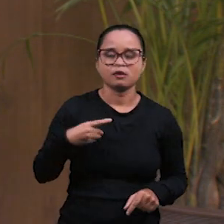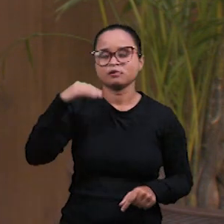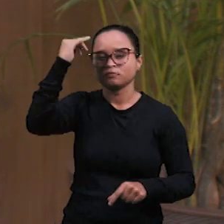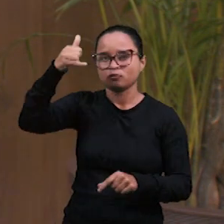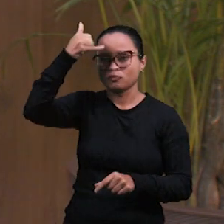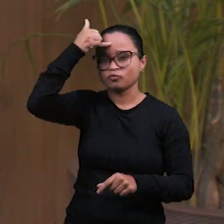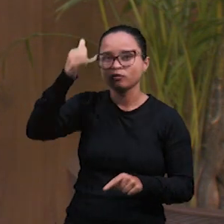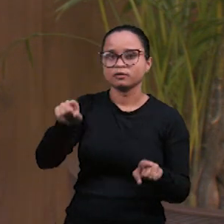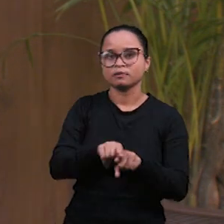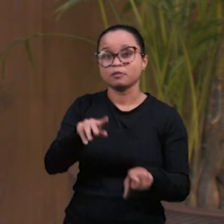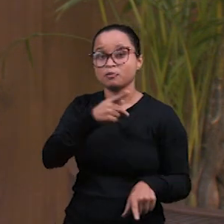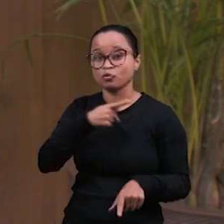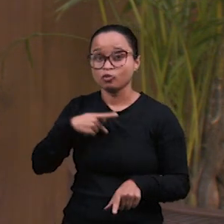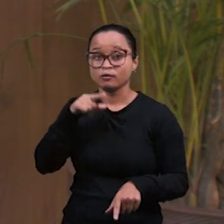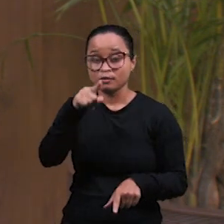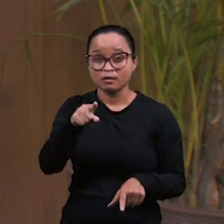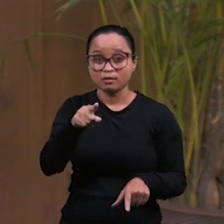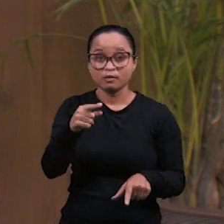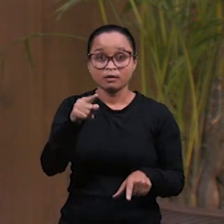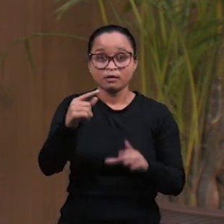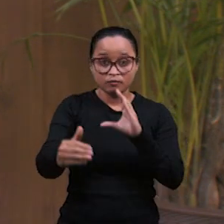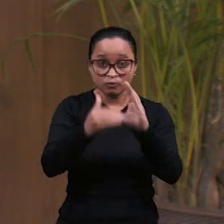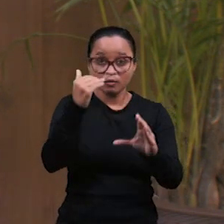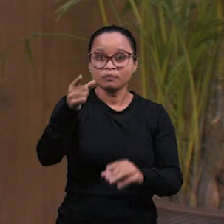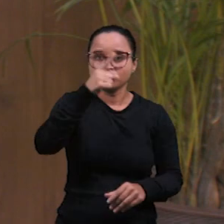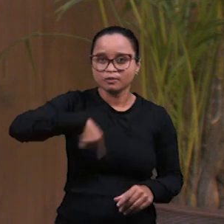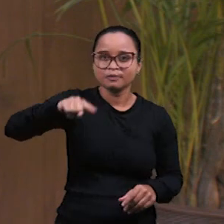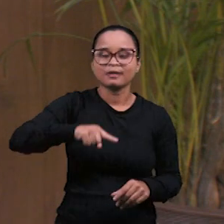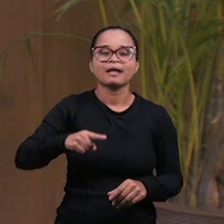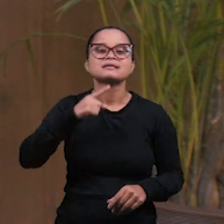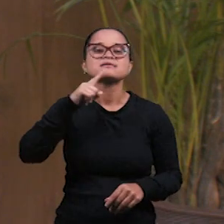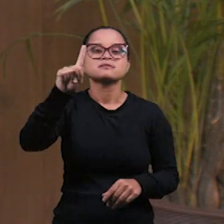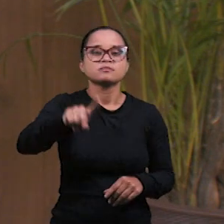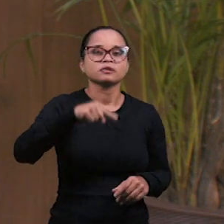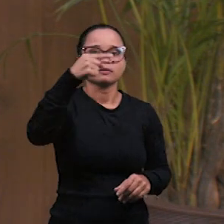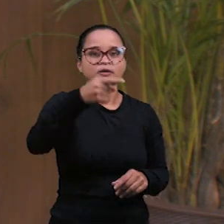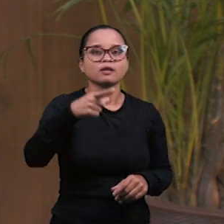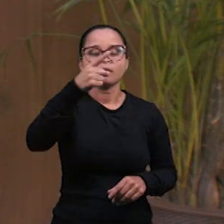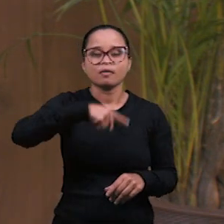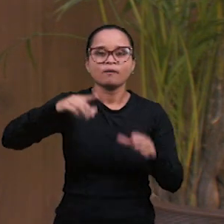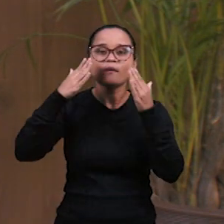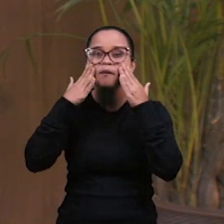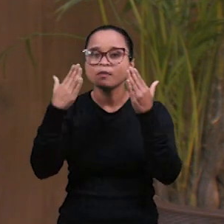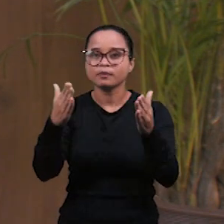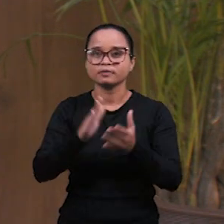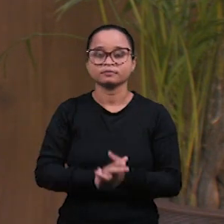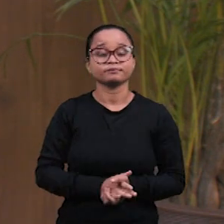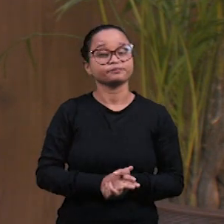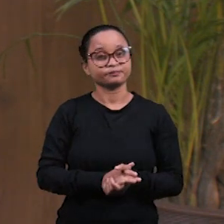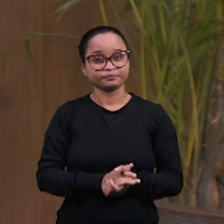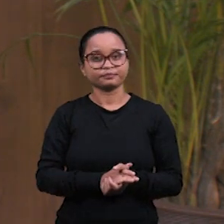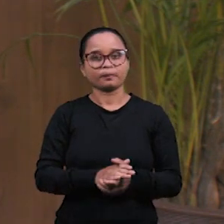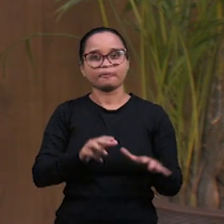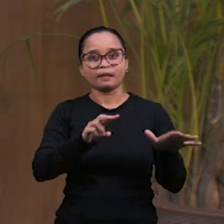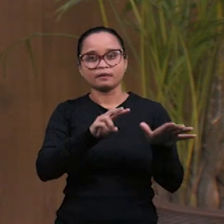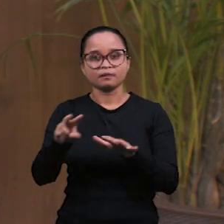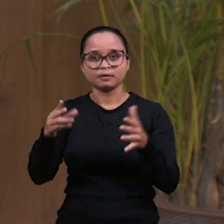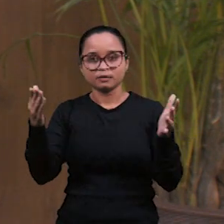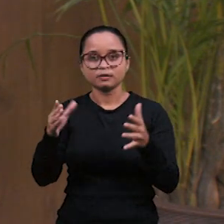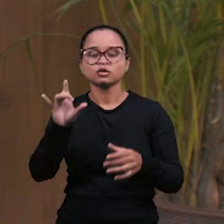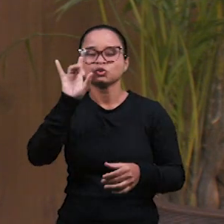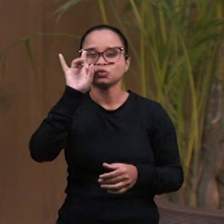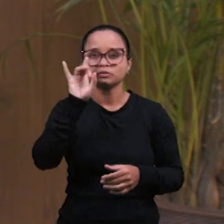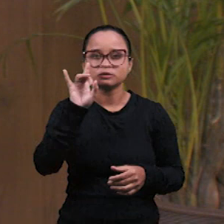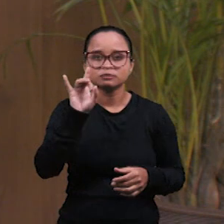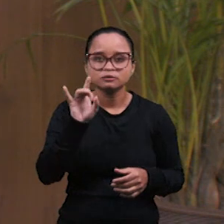de pastores, enfim, você enviou para nós. Na semana que vem, nós vamos aqui apresentar. Essa semana, nós decidimos